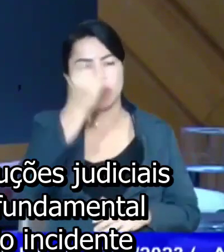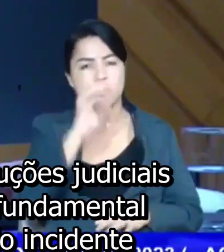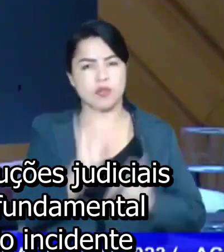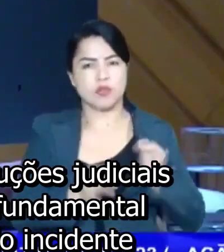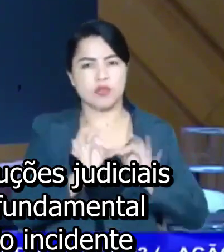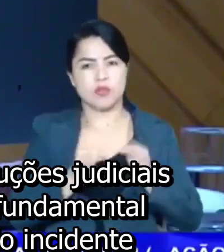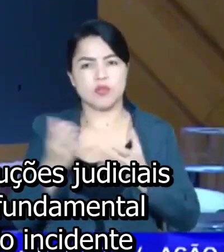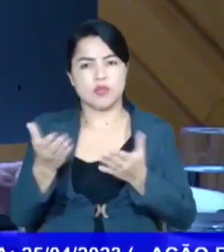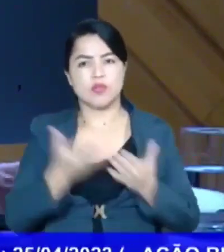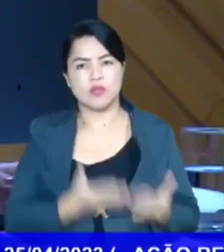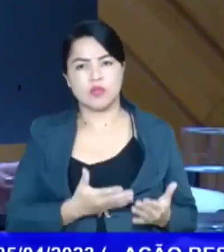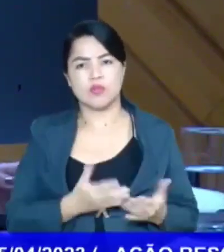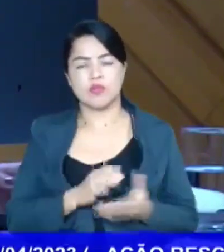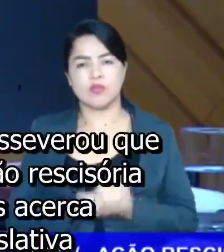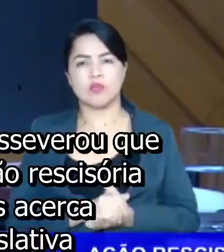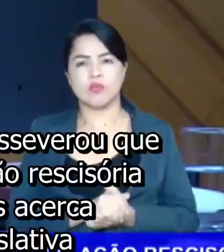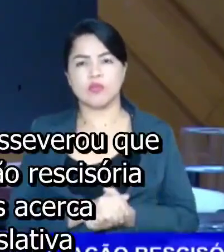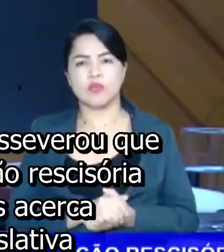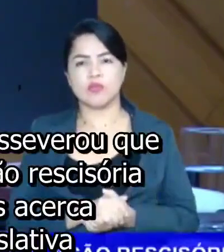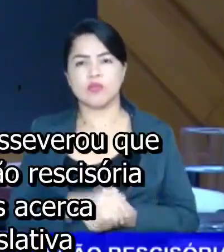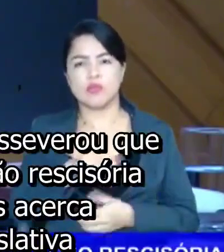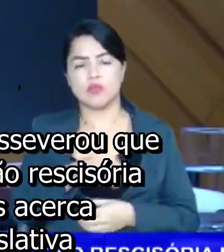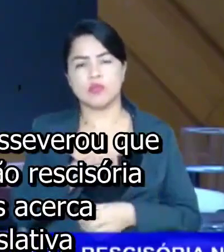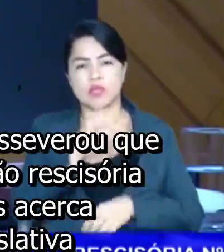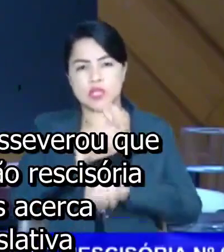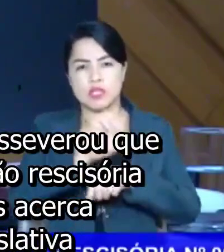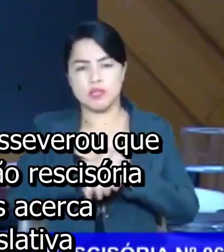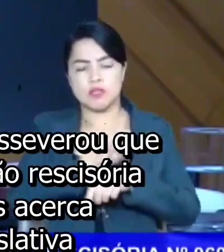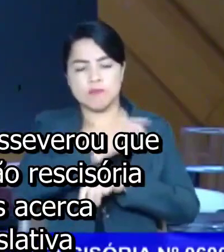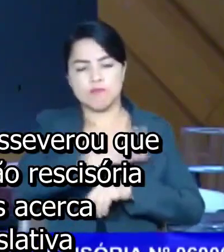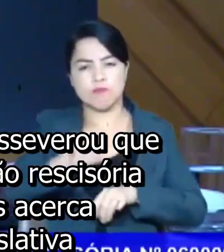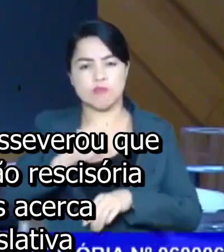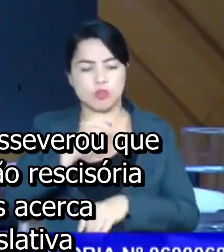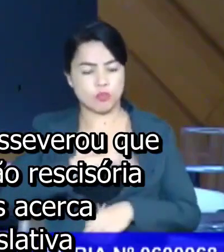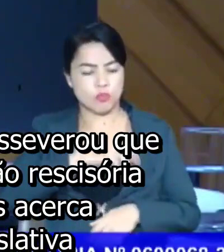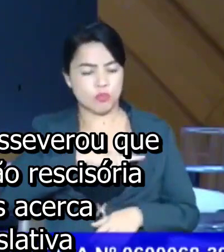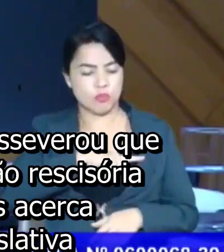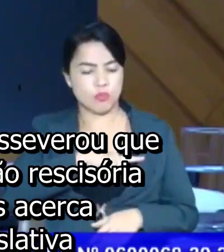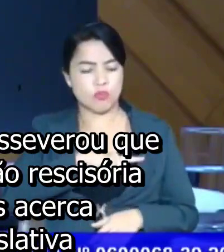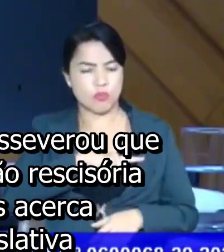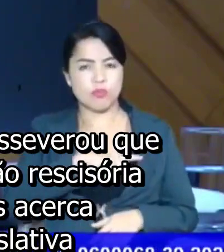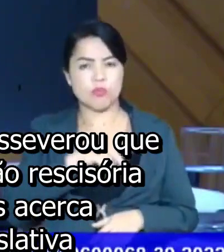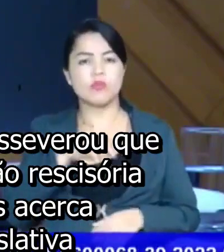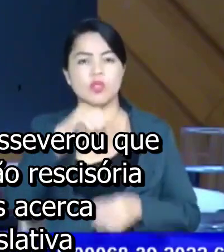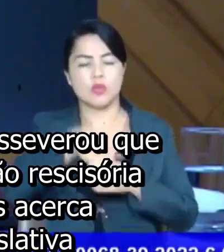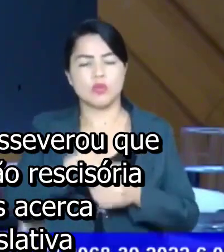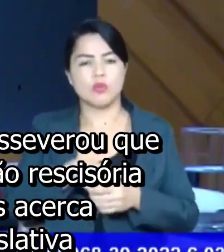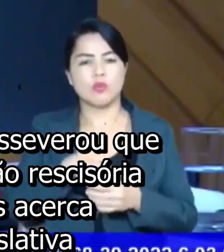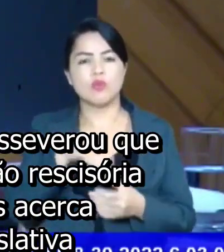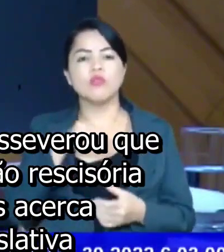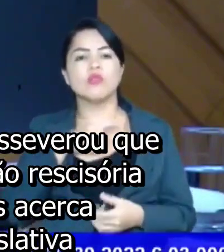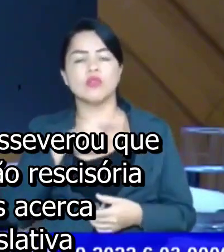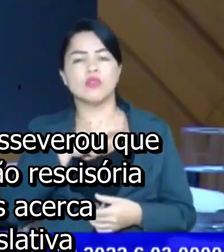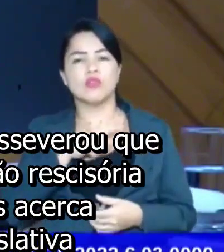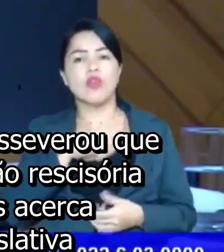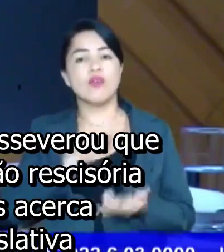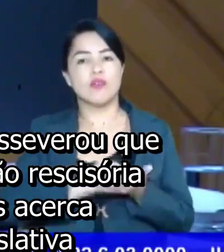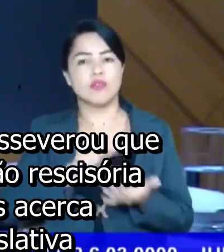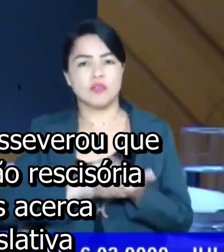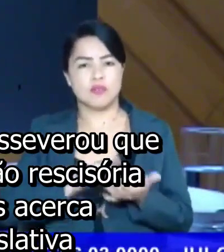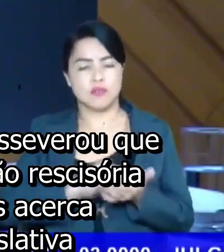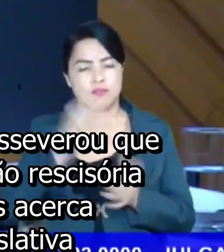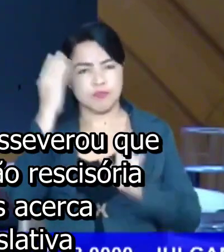requereu o acolhimento do incidente. Instado a se manifestar, o Ministério Público Eleitoral asseverou que a ausência de previsão normativa